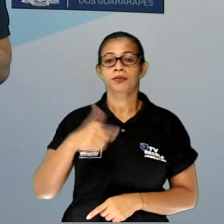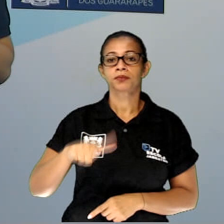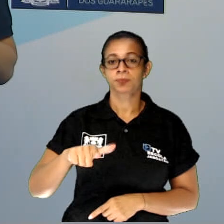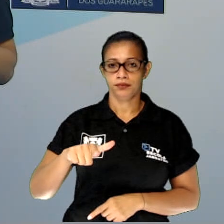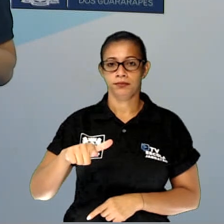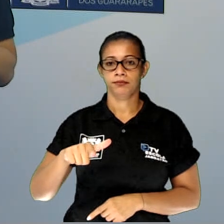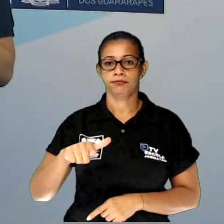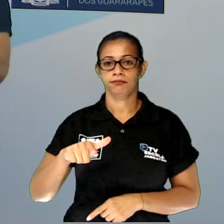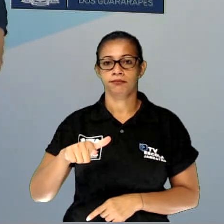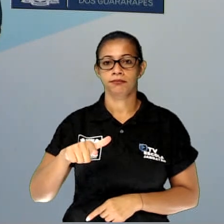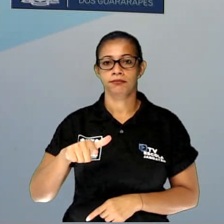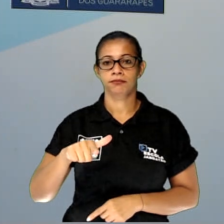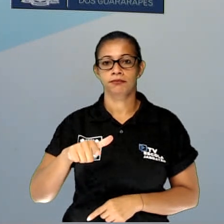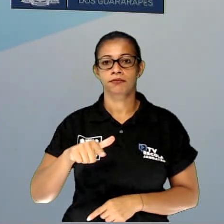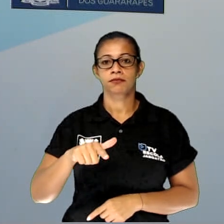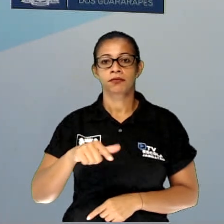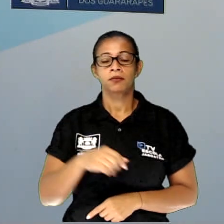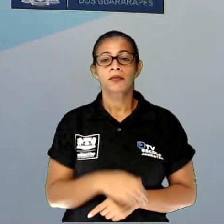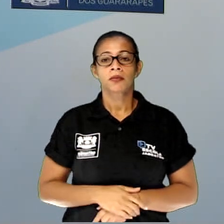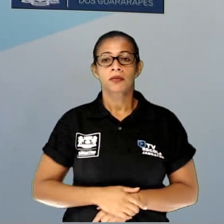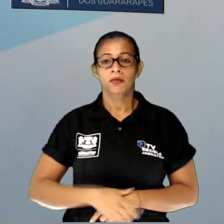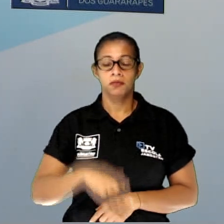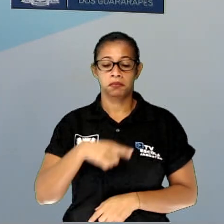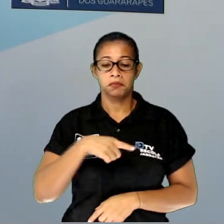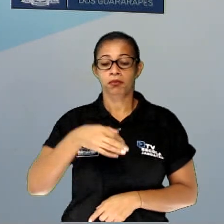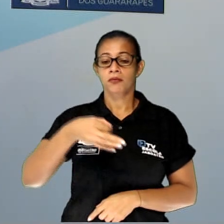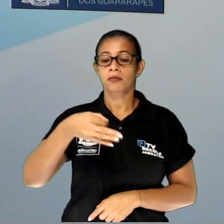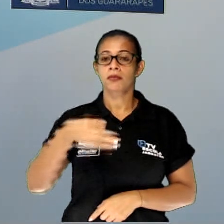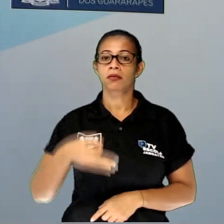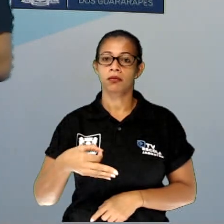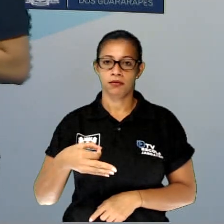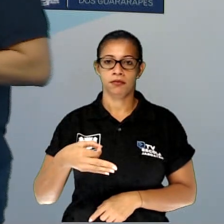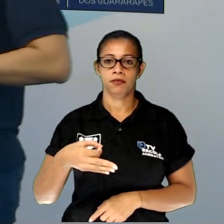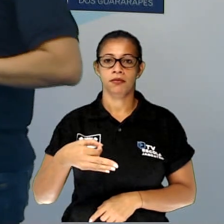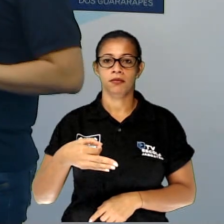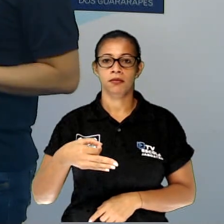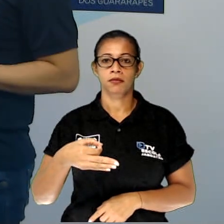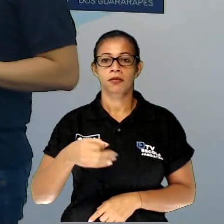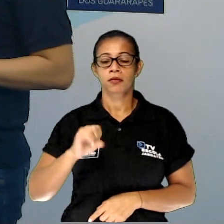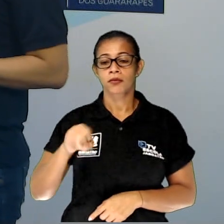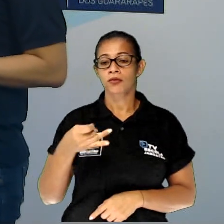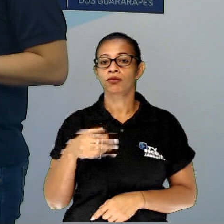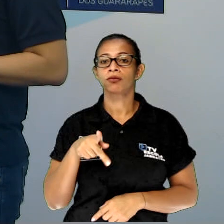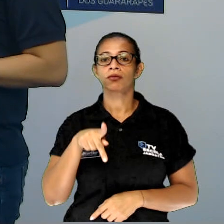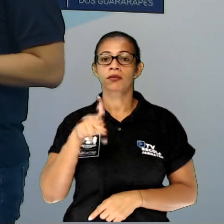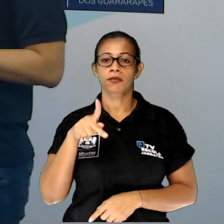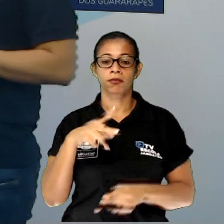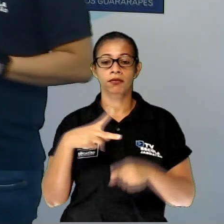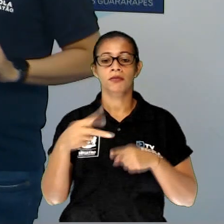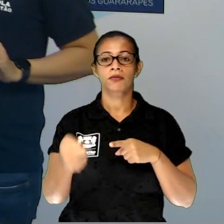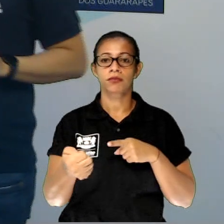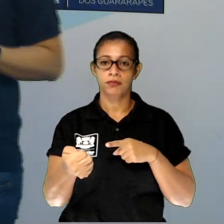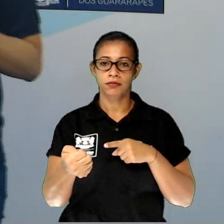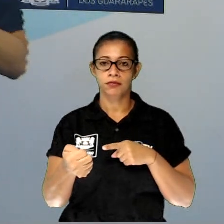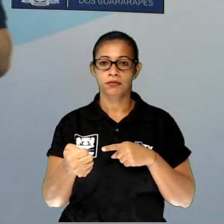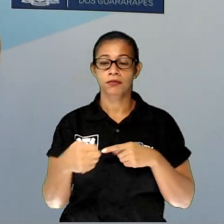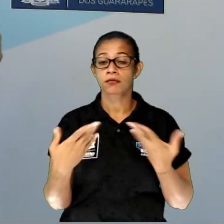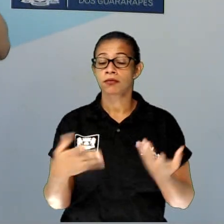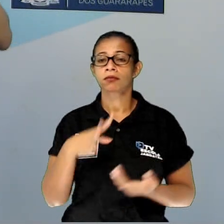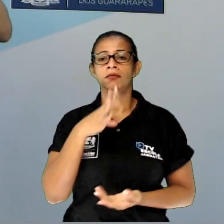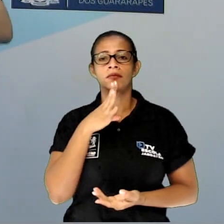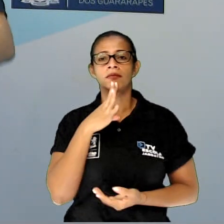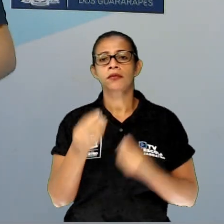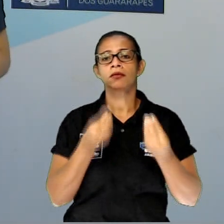posse de JK ao cargo de presidente da República, em 1956. Então vamos conhecer como foi, qual